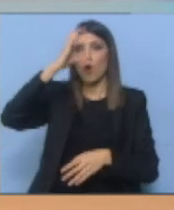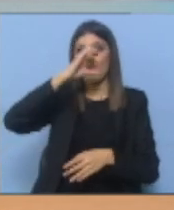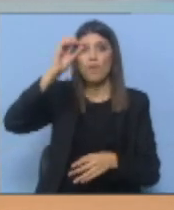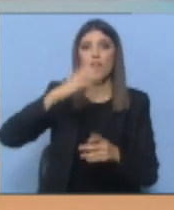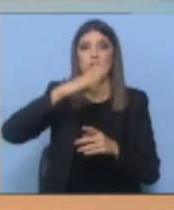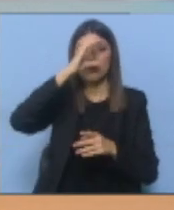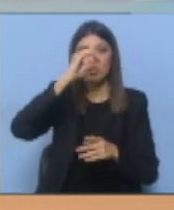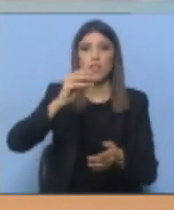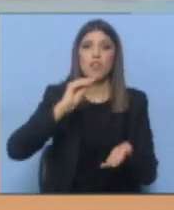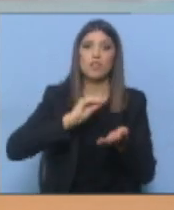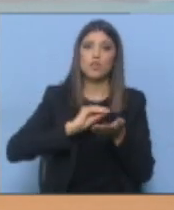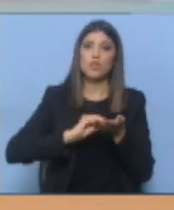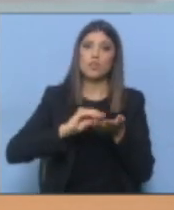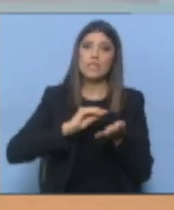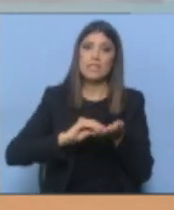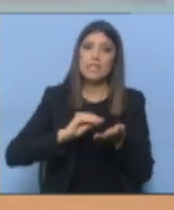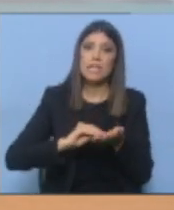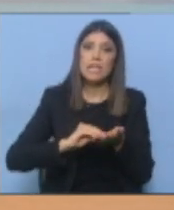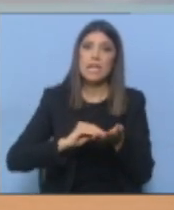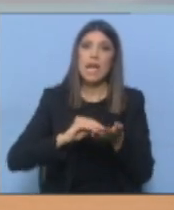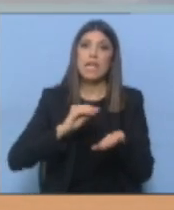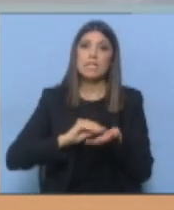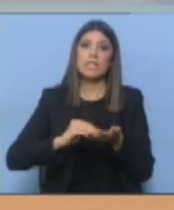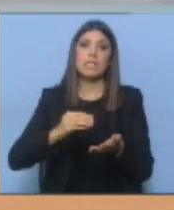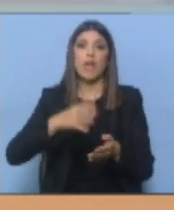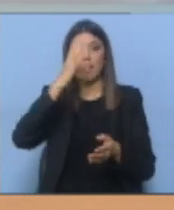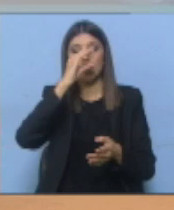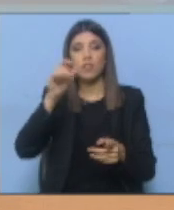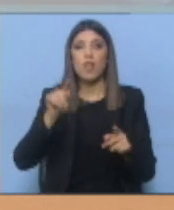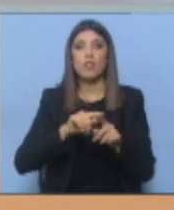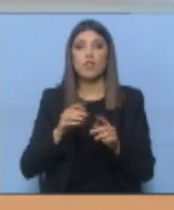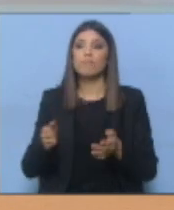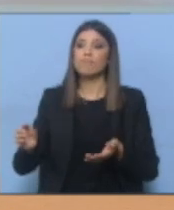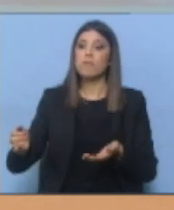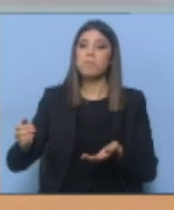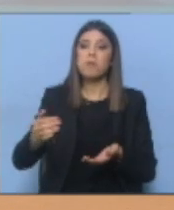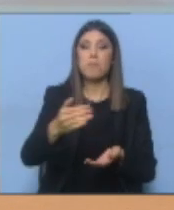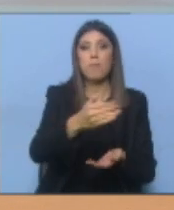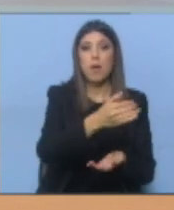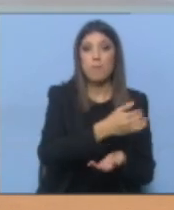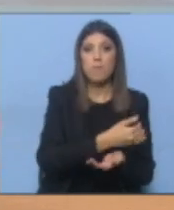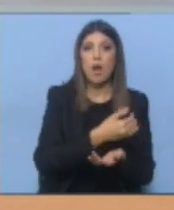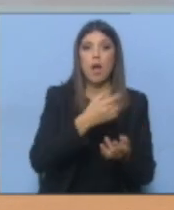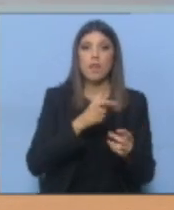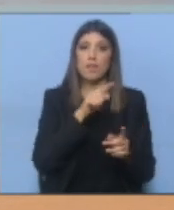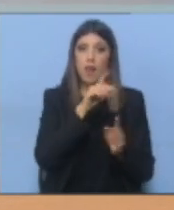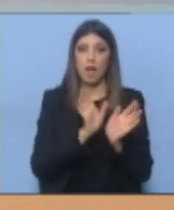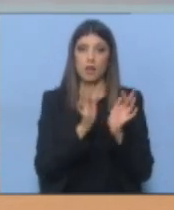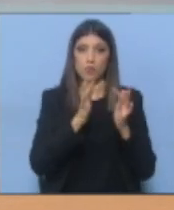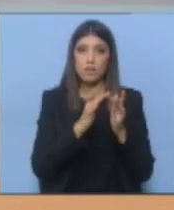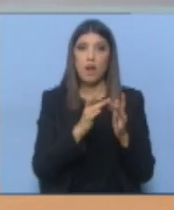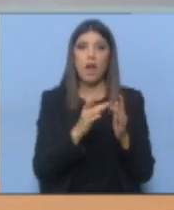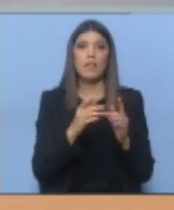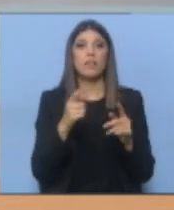Estado sobre os problemas sociais em Portugal. Compilamos por áreas, por habitação, emprego, atendimento social de